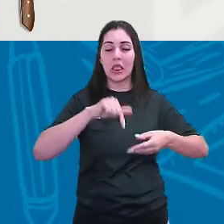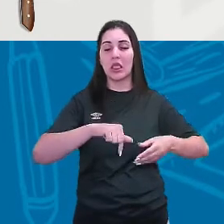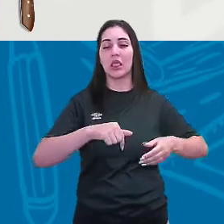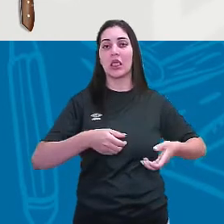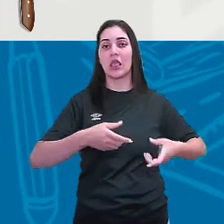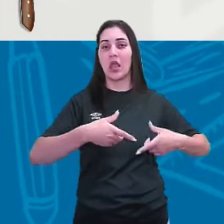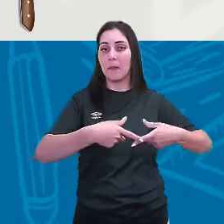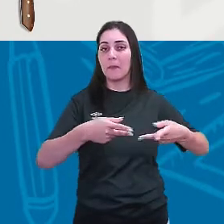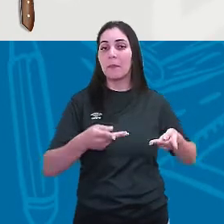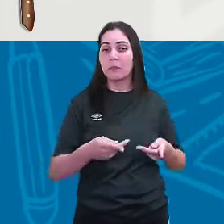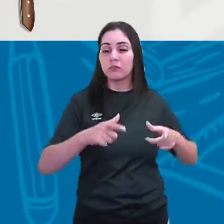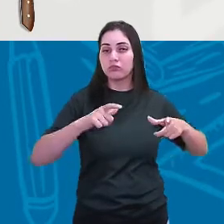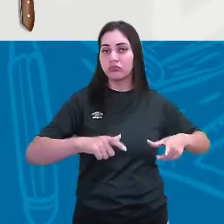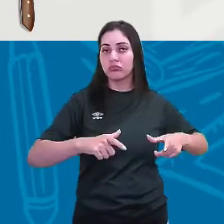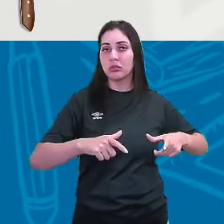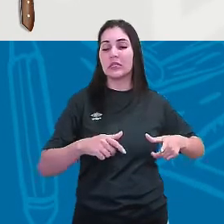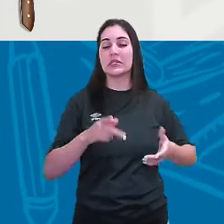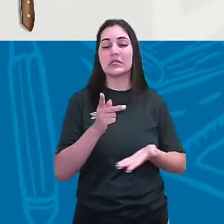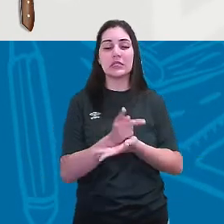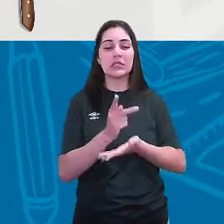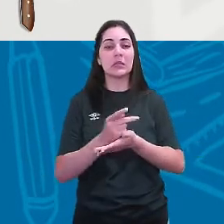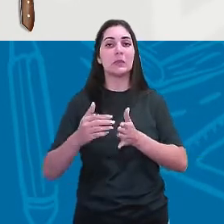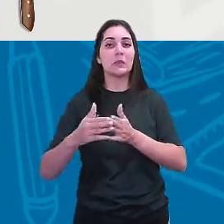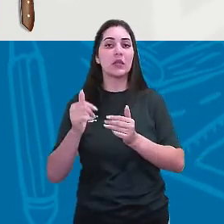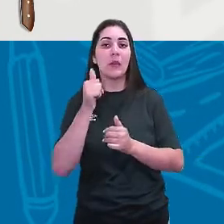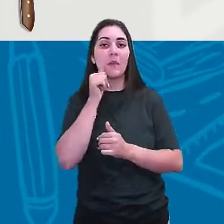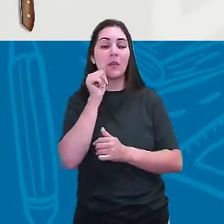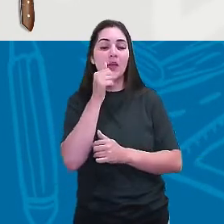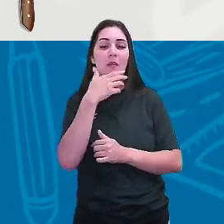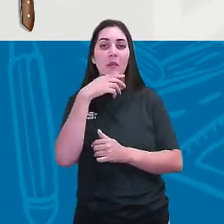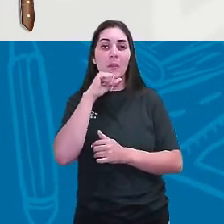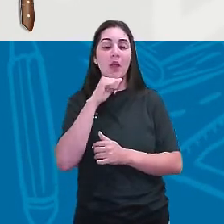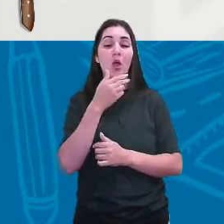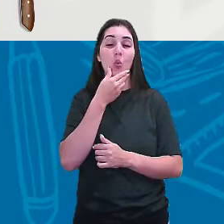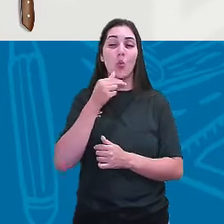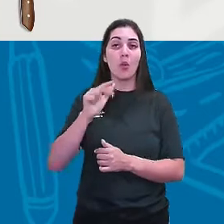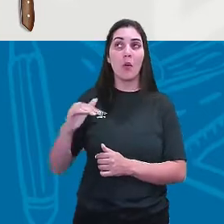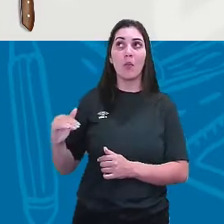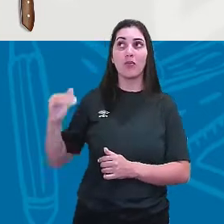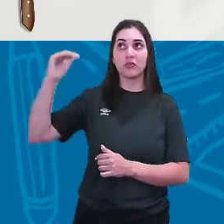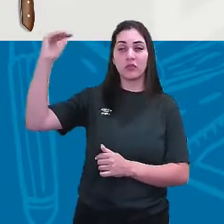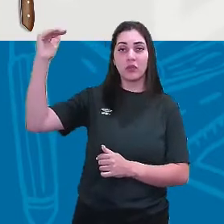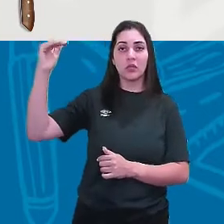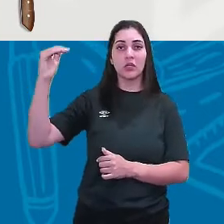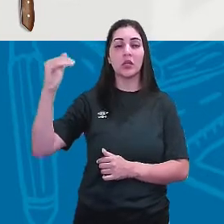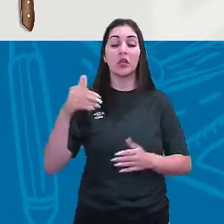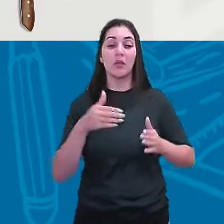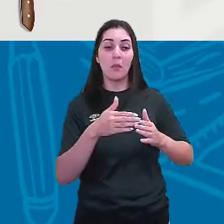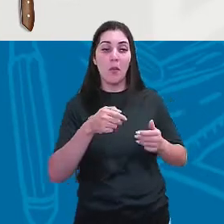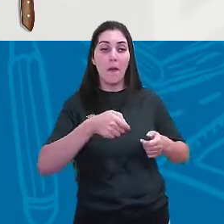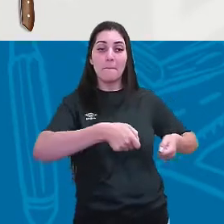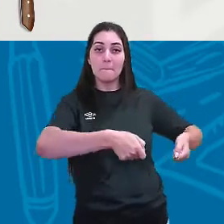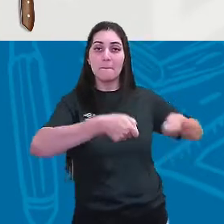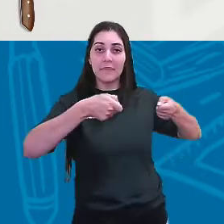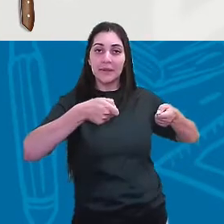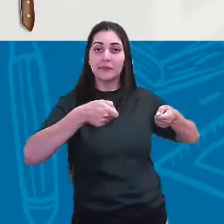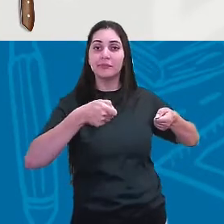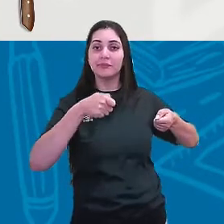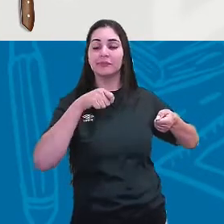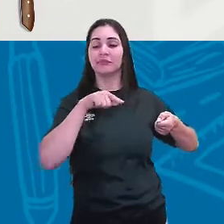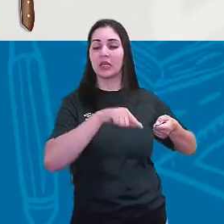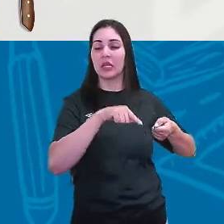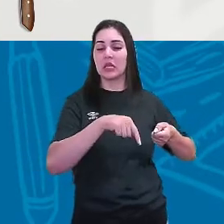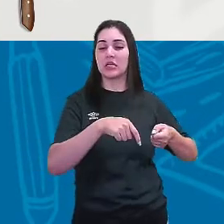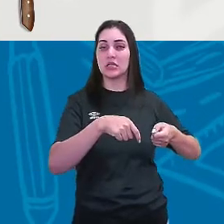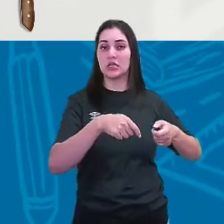para o pai, para a mãe ou para alguém, para o irmão mais velho que tiver com você em casa, tá manuseando essas panelas quentes. Porque se